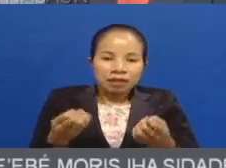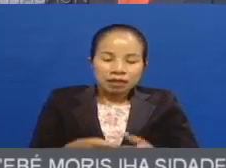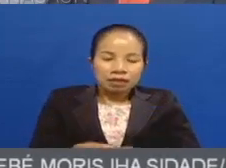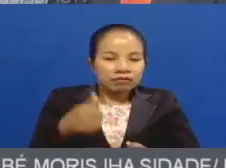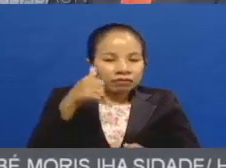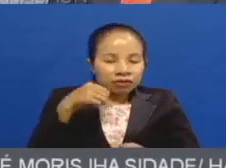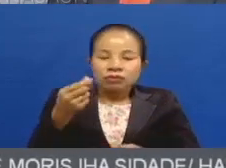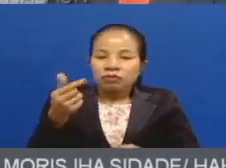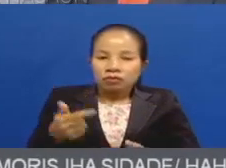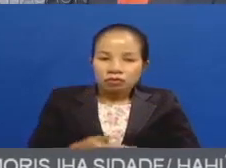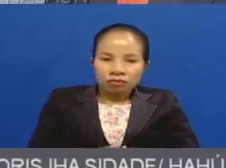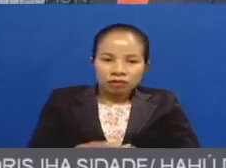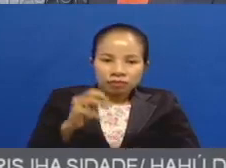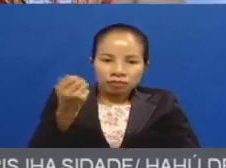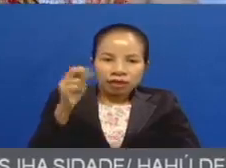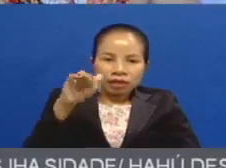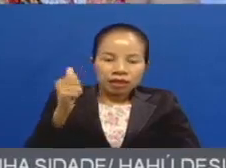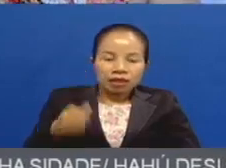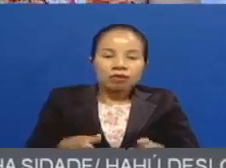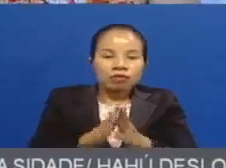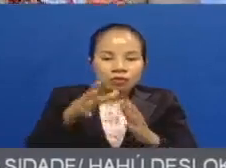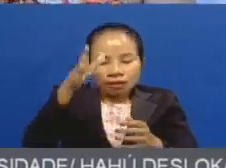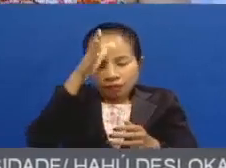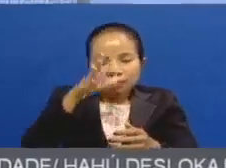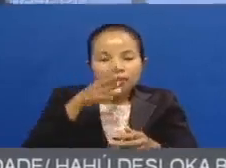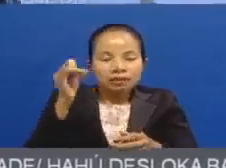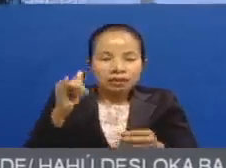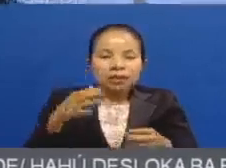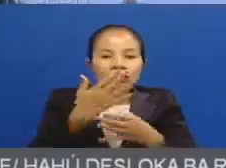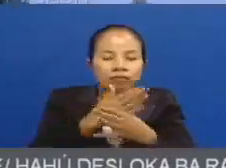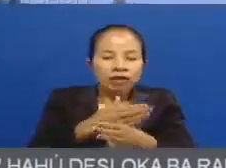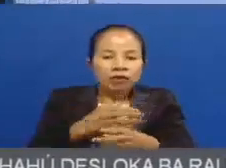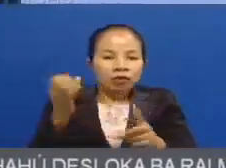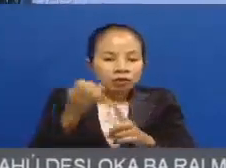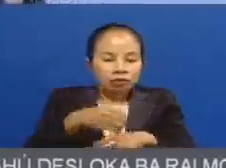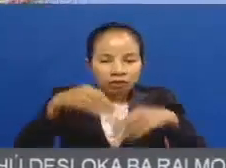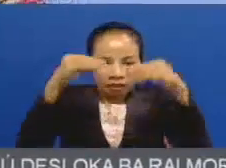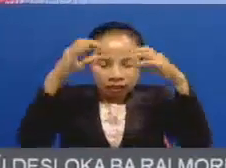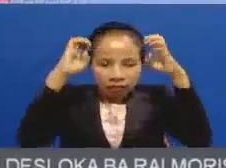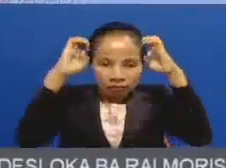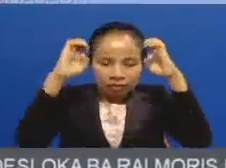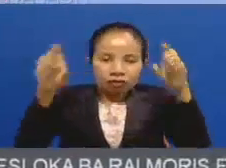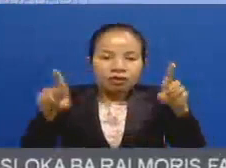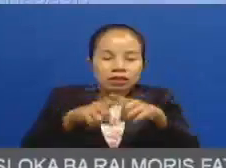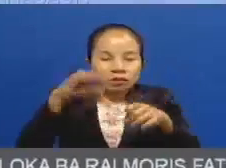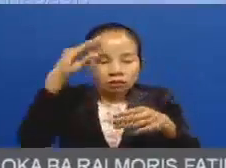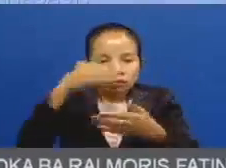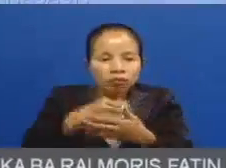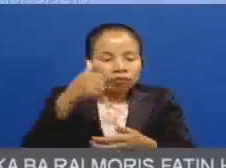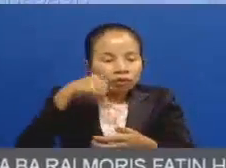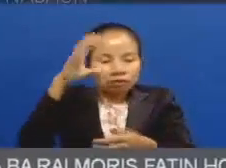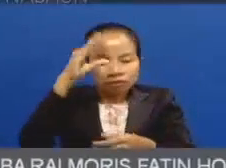lae. Maria Fernanda Lai Husuba ina na Mansira atufahe oportunidade no educação Hanesan ba uan feto no mane, hodi